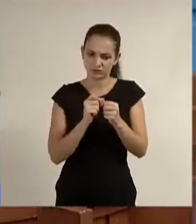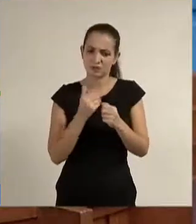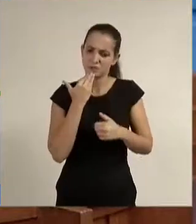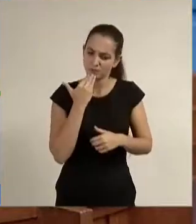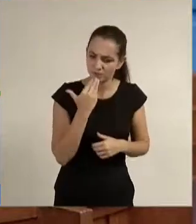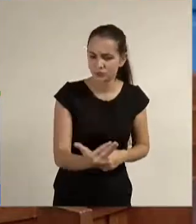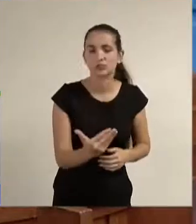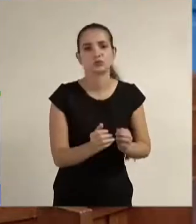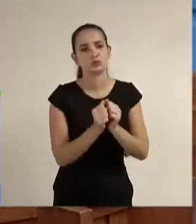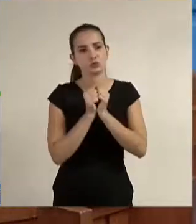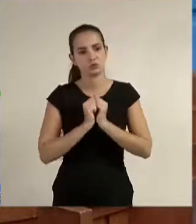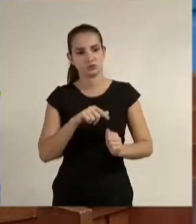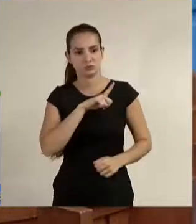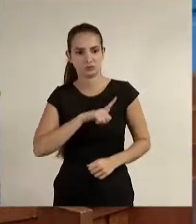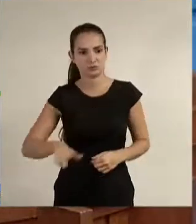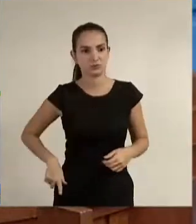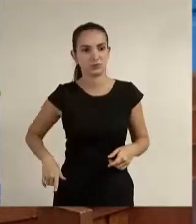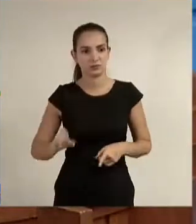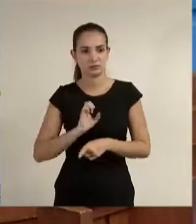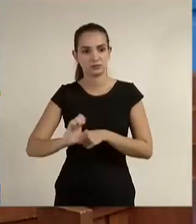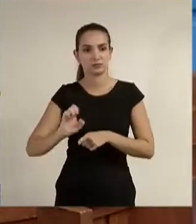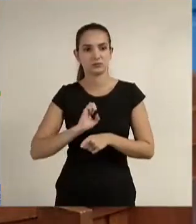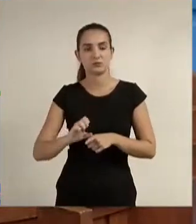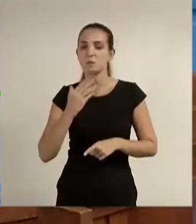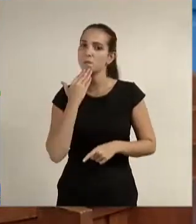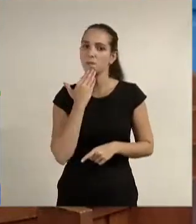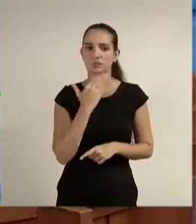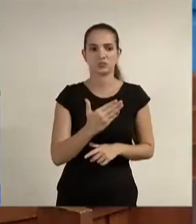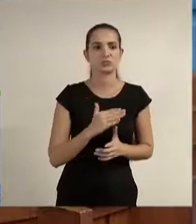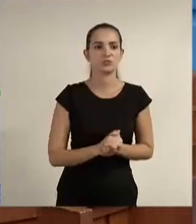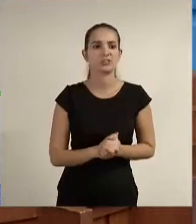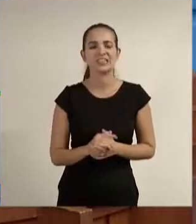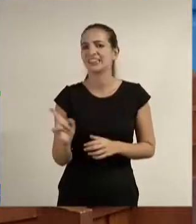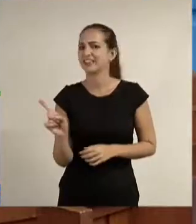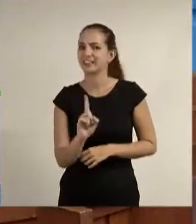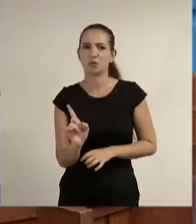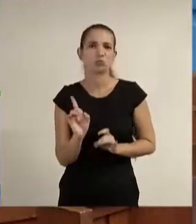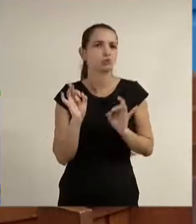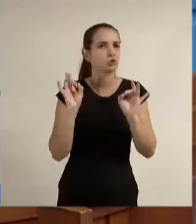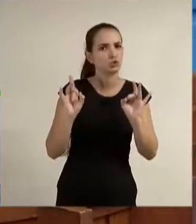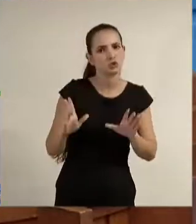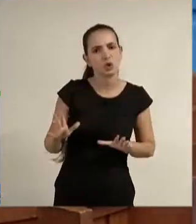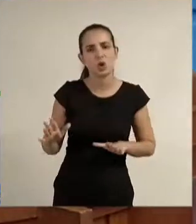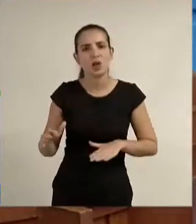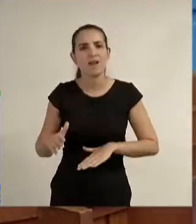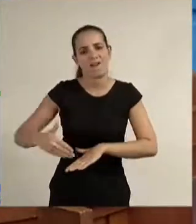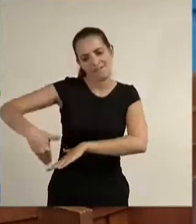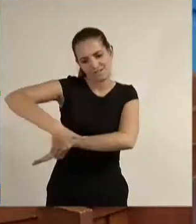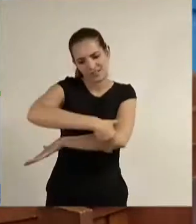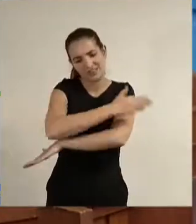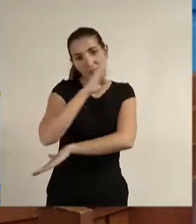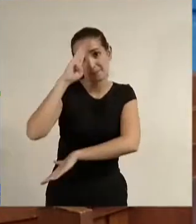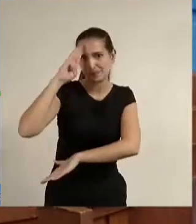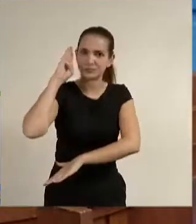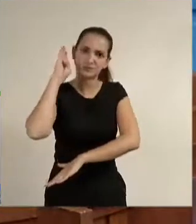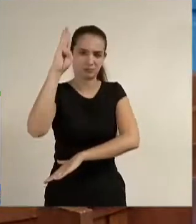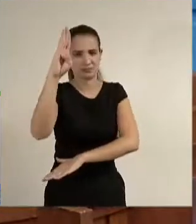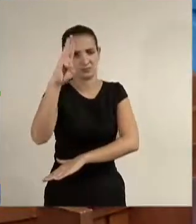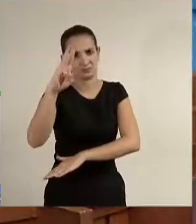ao governador do estado e pedir a ele que não ficasse restrito apenas às avenidas